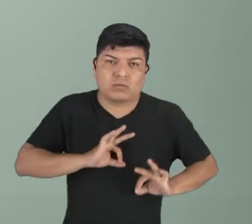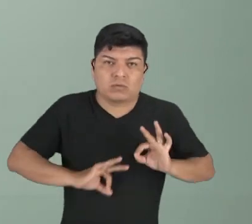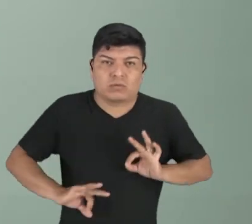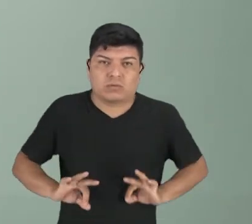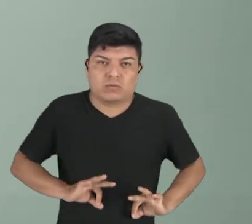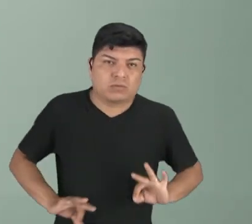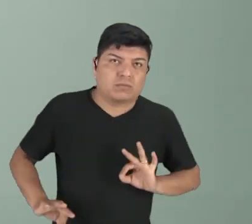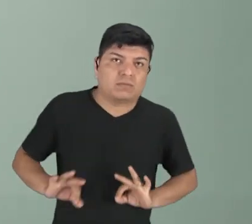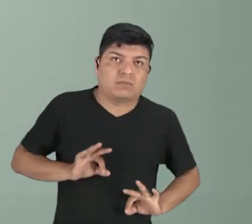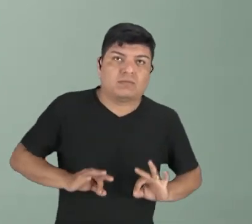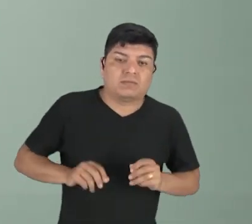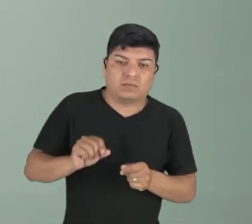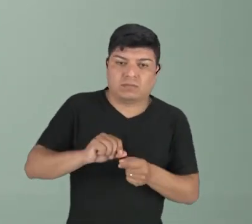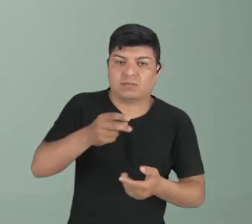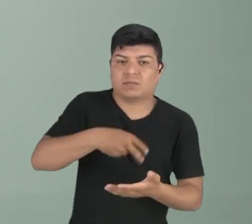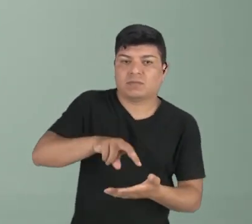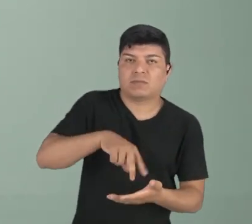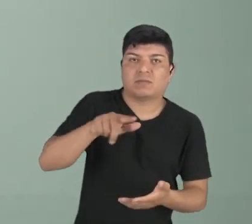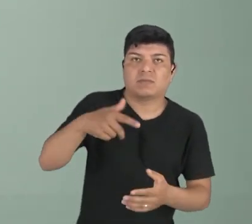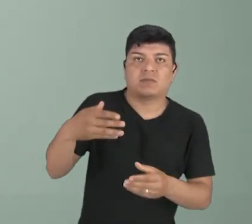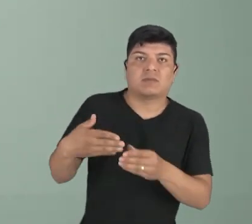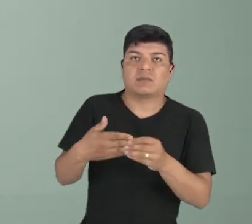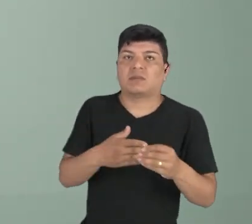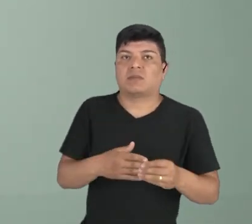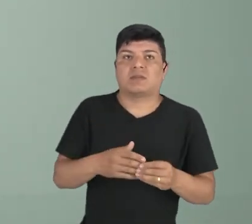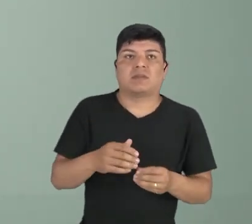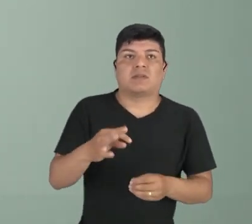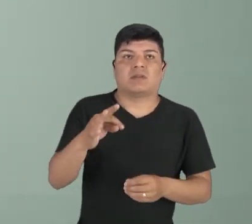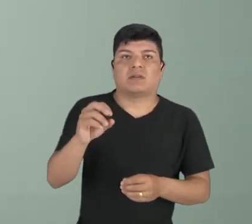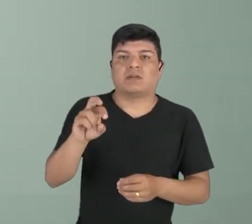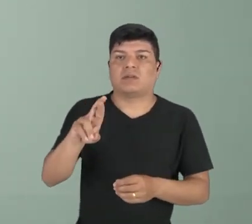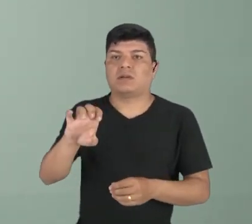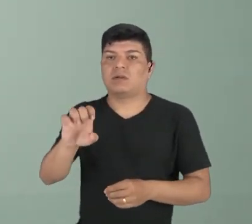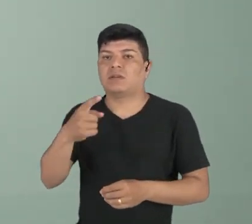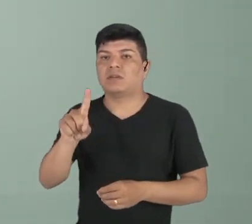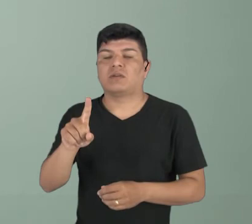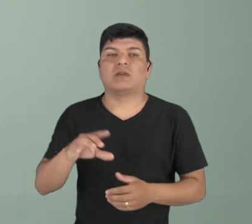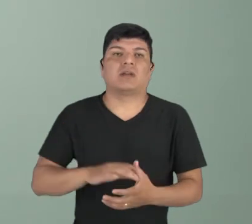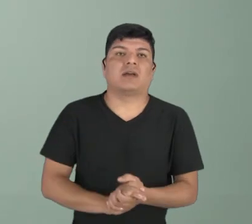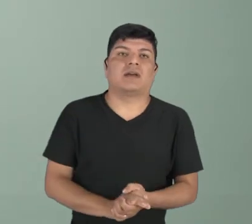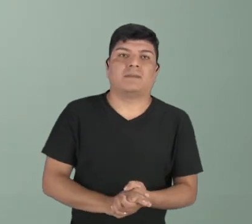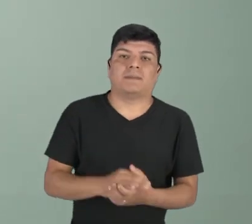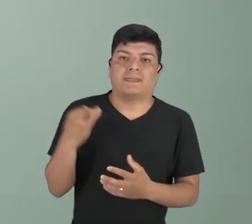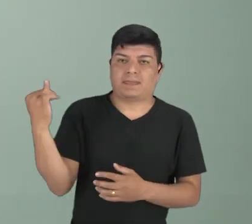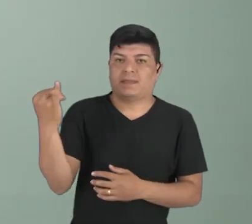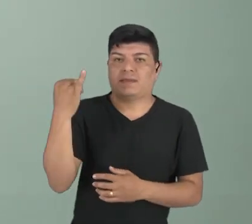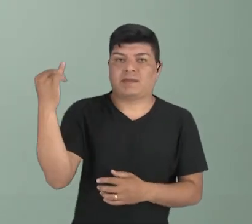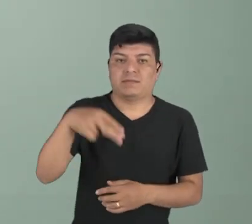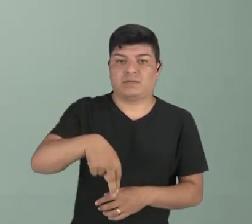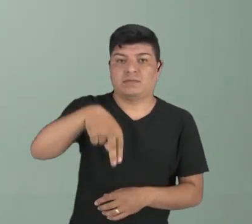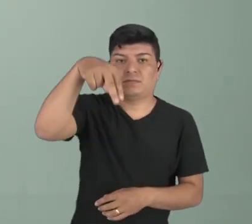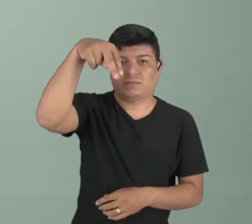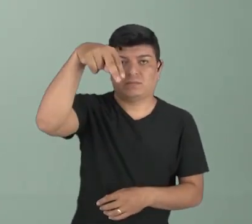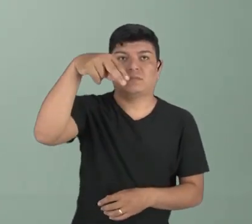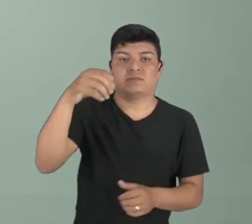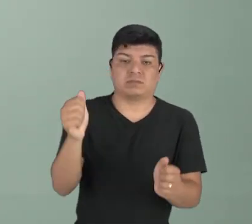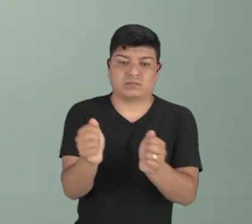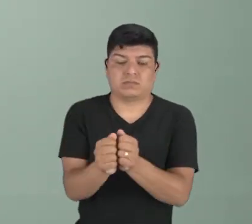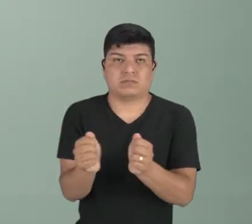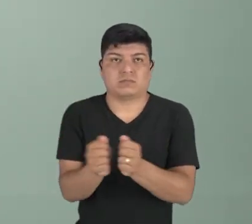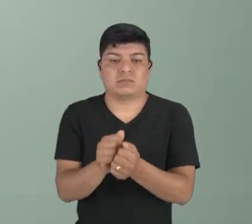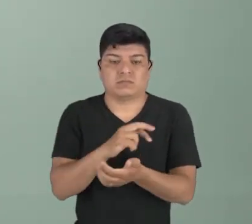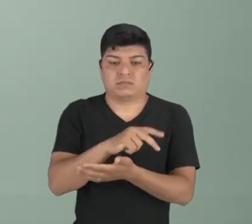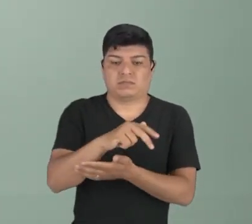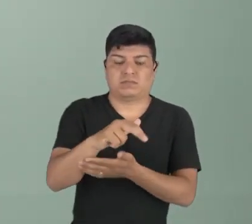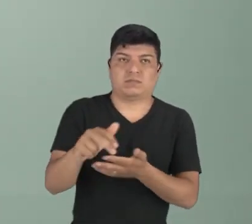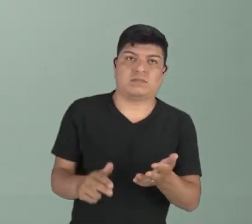dança. As outras duas que o professor trouxe é o toré. O toré, galerinha, ele é muito forte no Nordeste e ele une